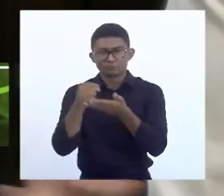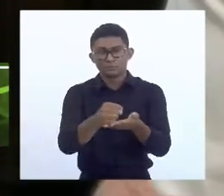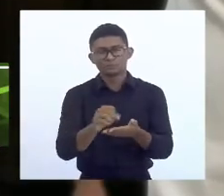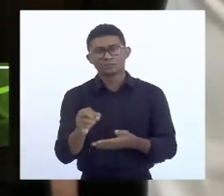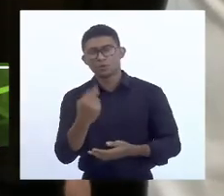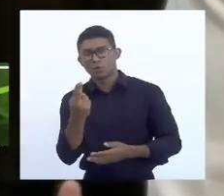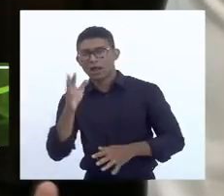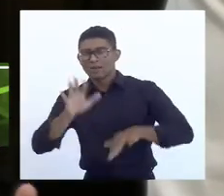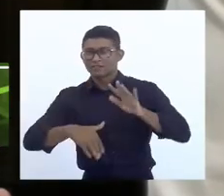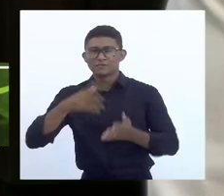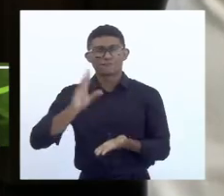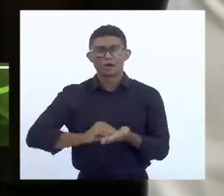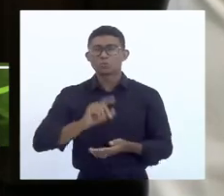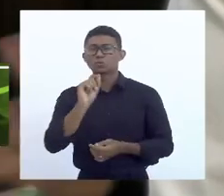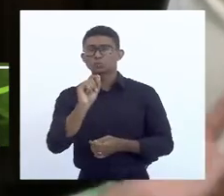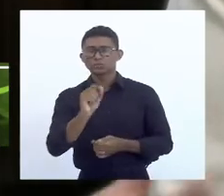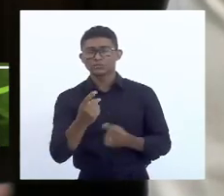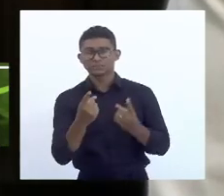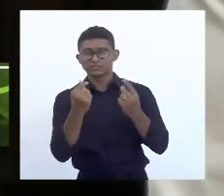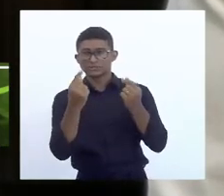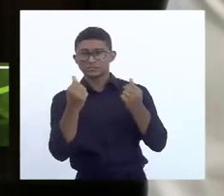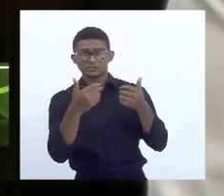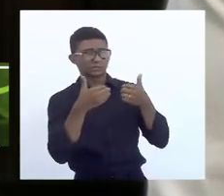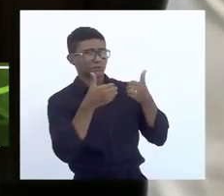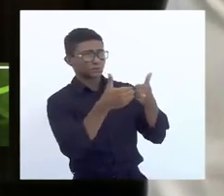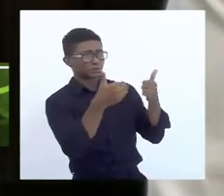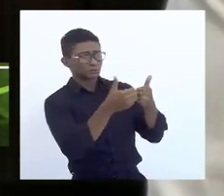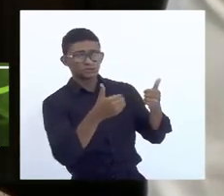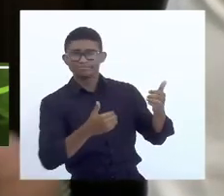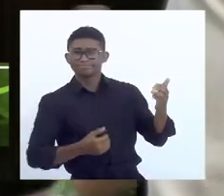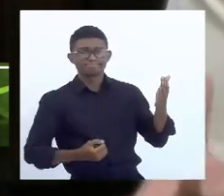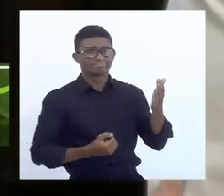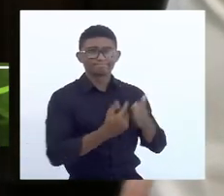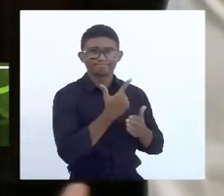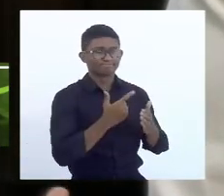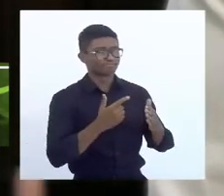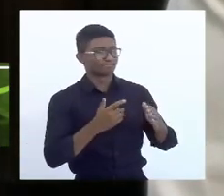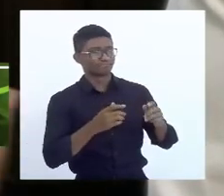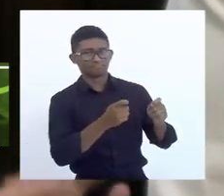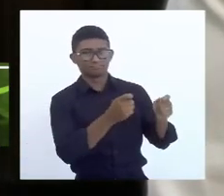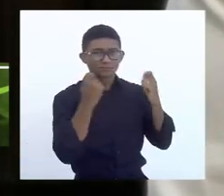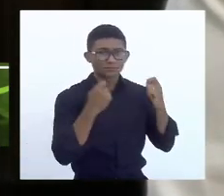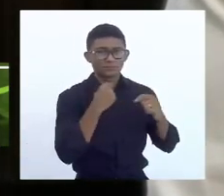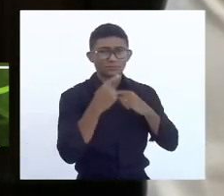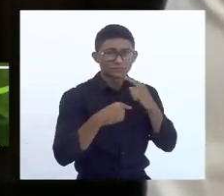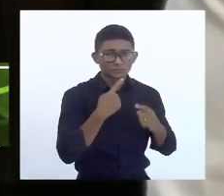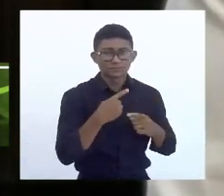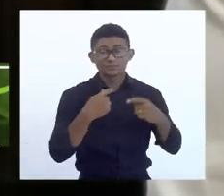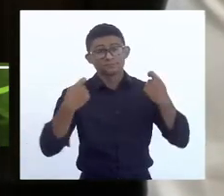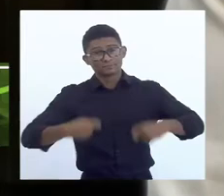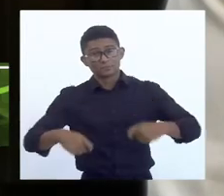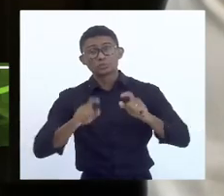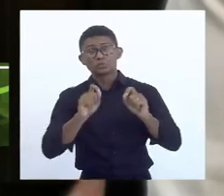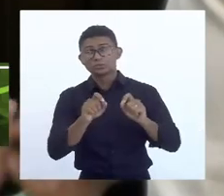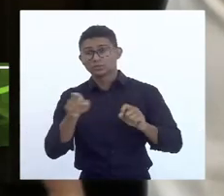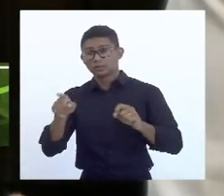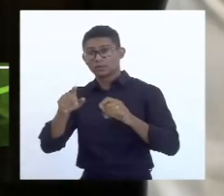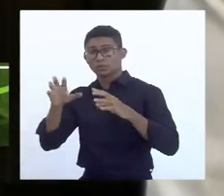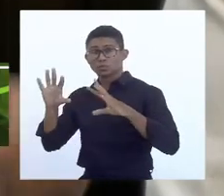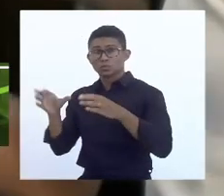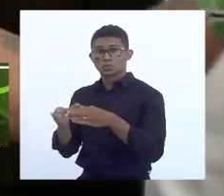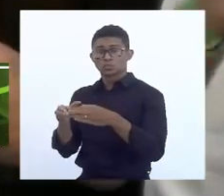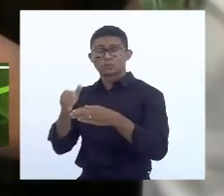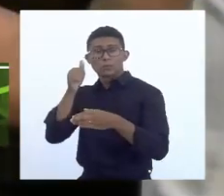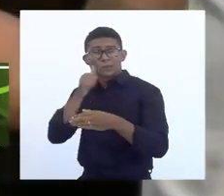uma grana para passagem lá na quebrada, lá na favela, vai ter uma rede de solidariedade entre mulheres para